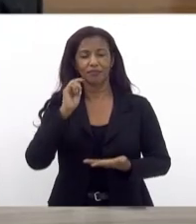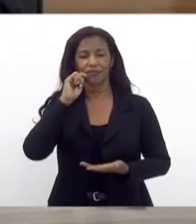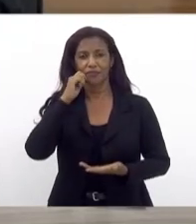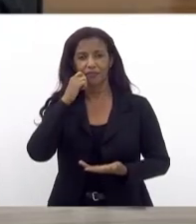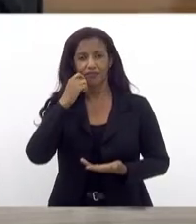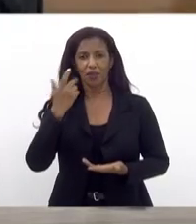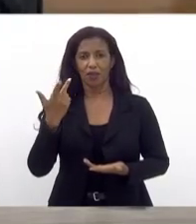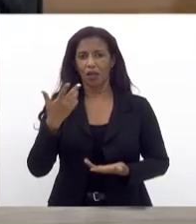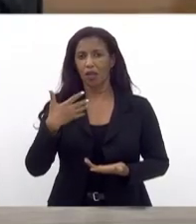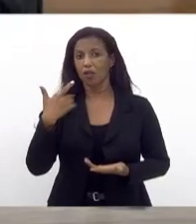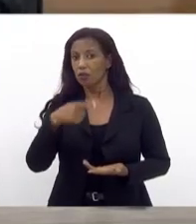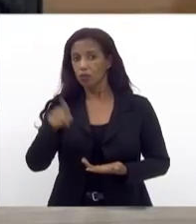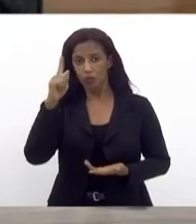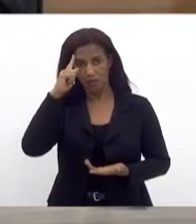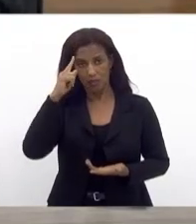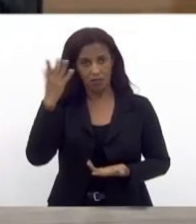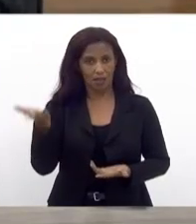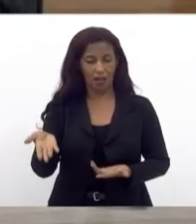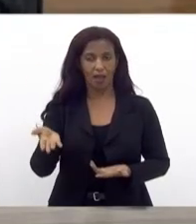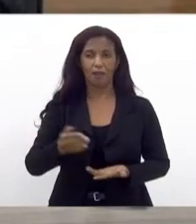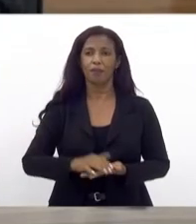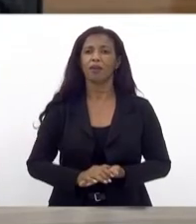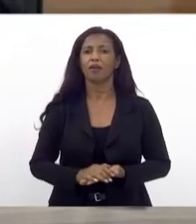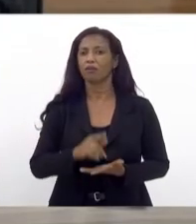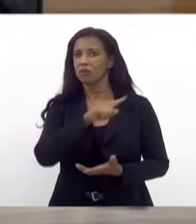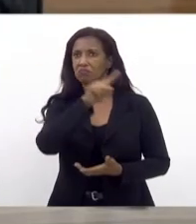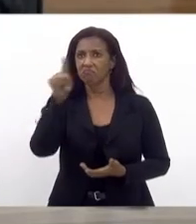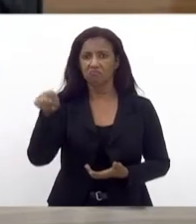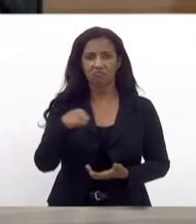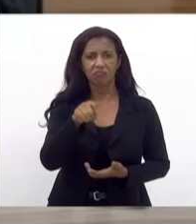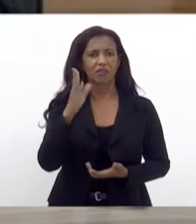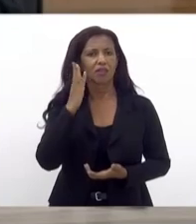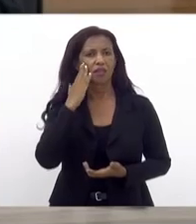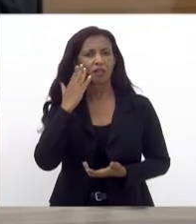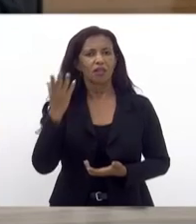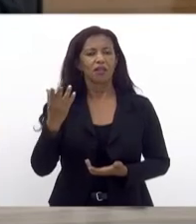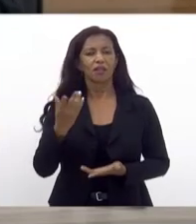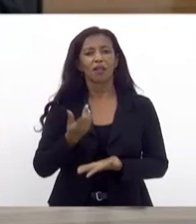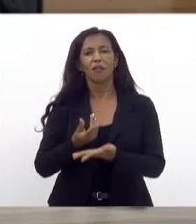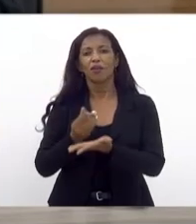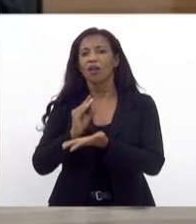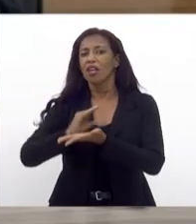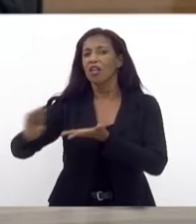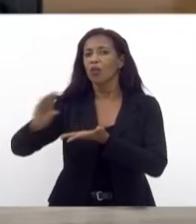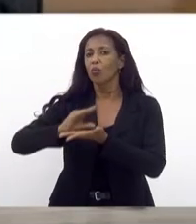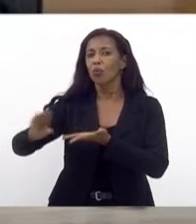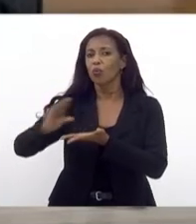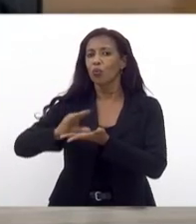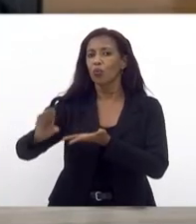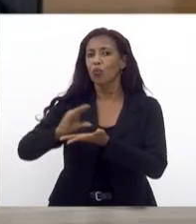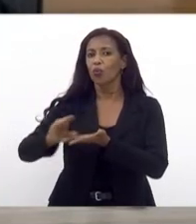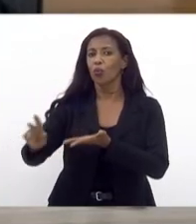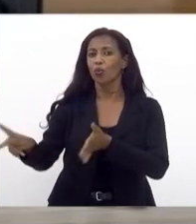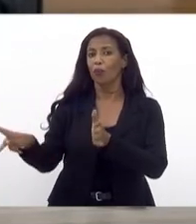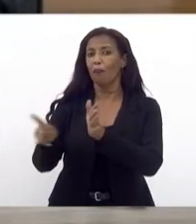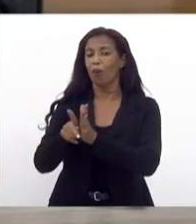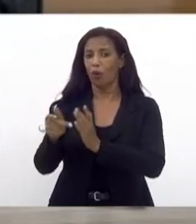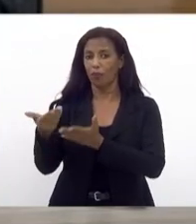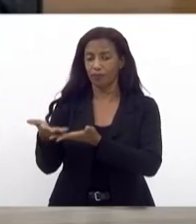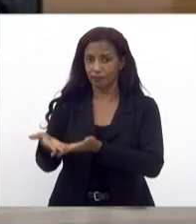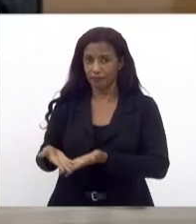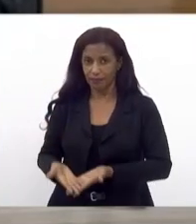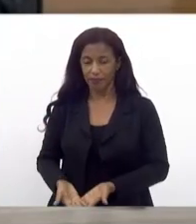Paes, não sei se o Eduardo sabe, se o Portinho e o Hugo sabem, mas está levando recursos que deveriam ser investidos aqui por conta